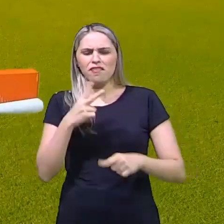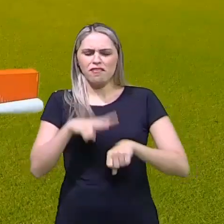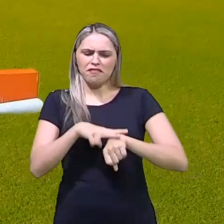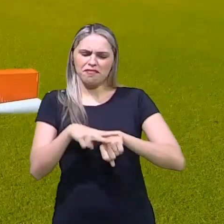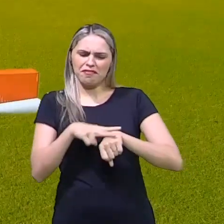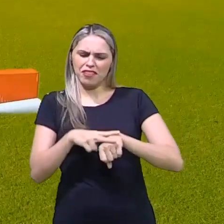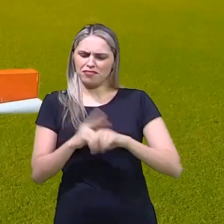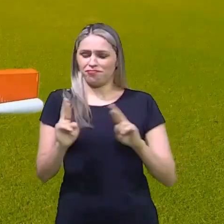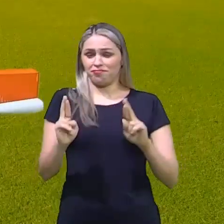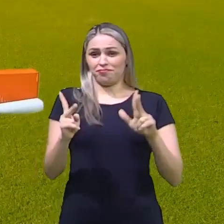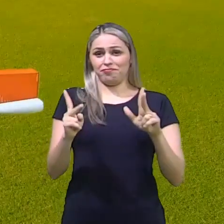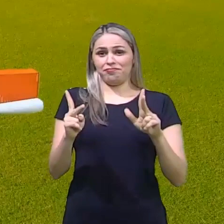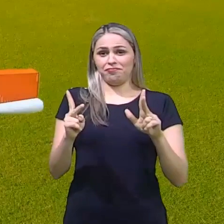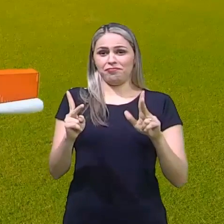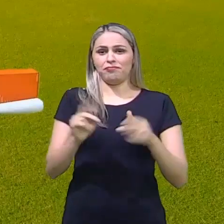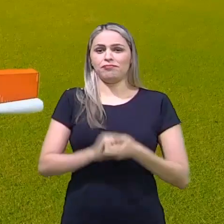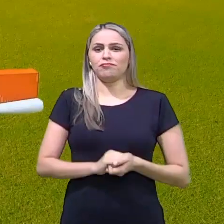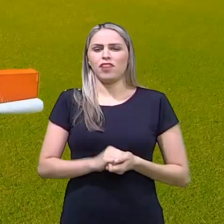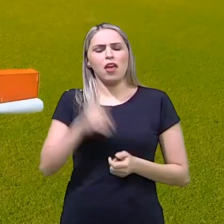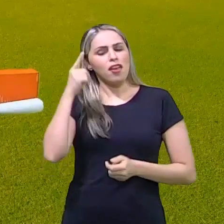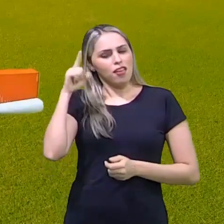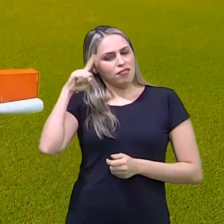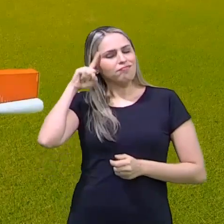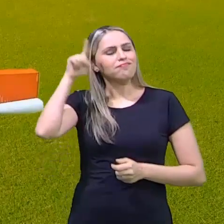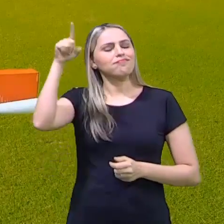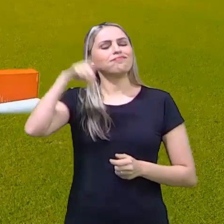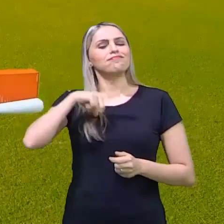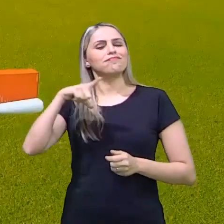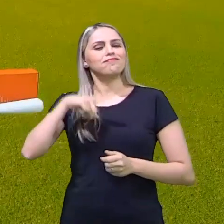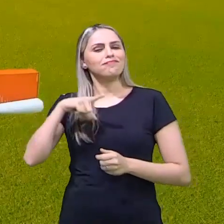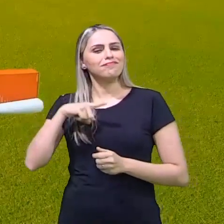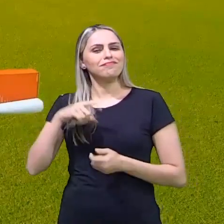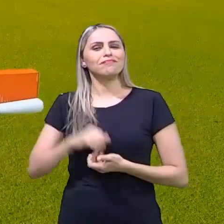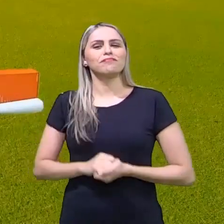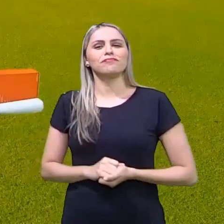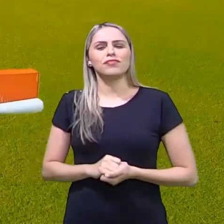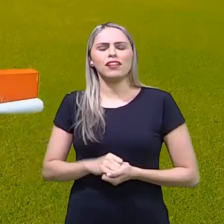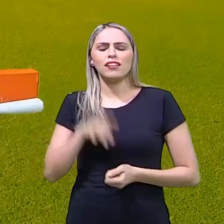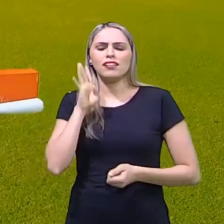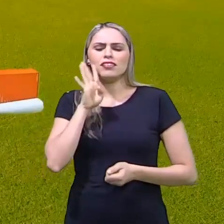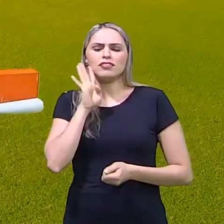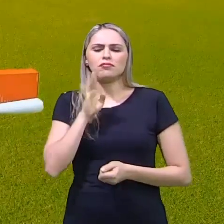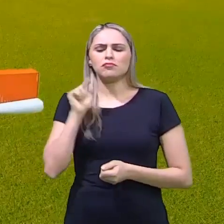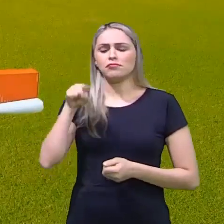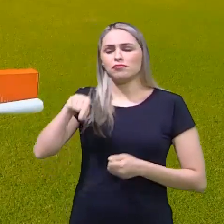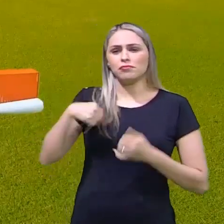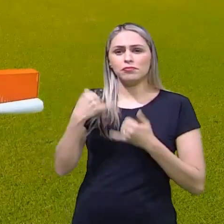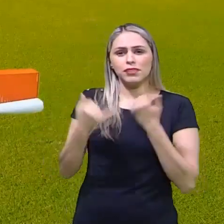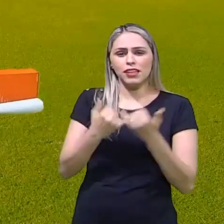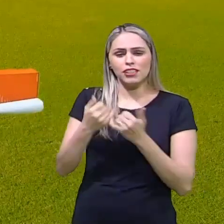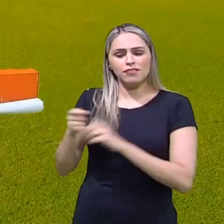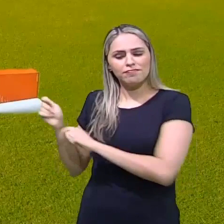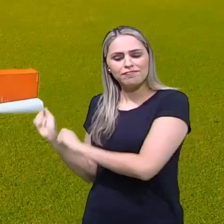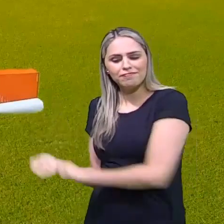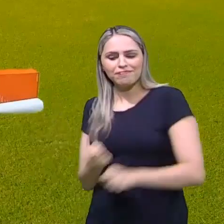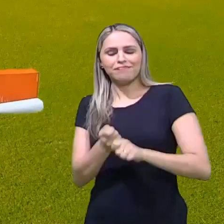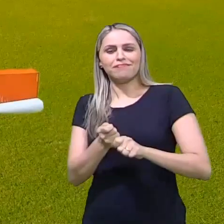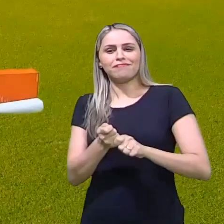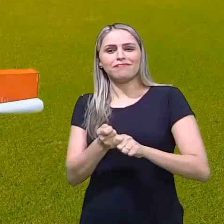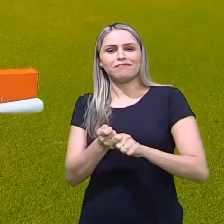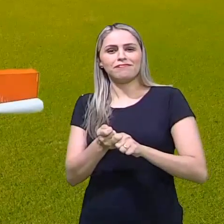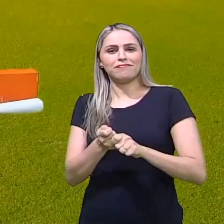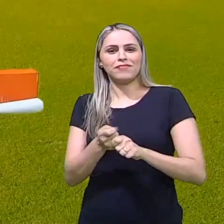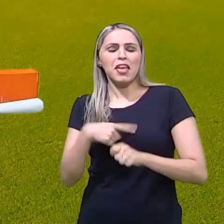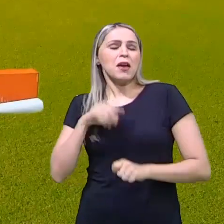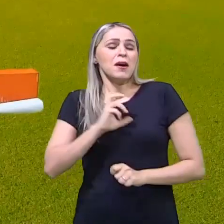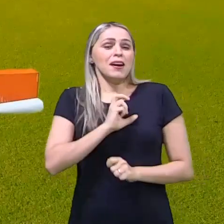campo bem grande, bem já verde? Já tive uma ideia. Ah, será? Que será? Que tal a gente brincar de golfe? Golfe? É, super legal, eu né? Eu adoro